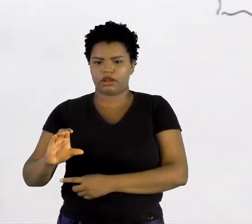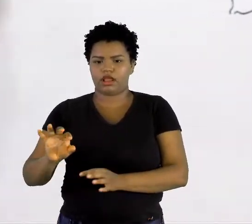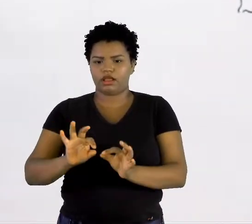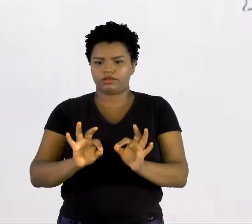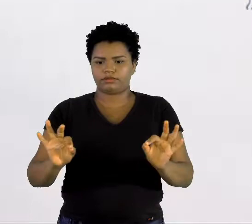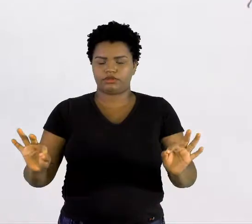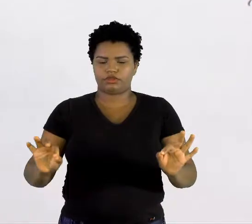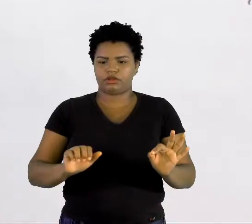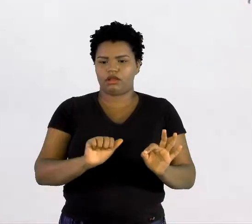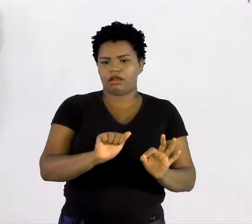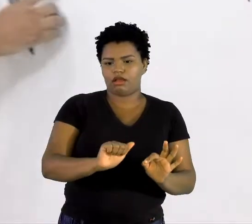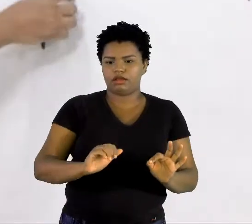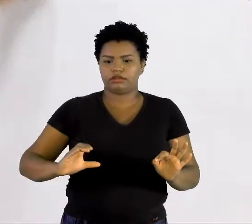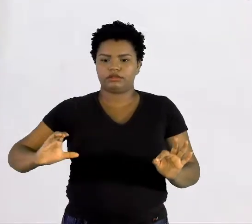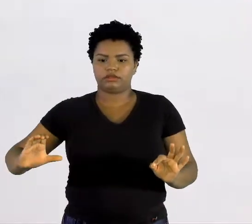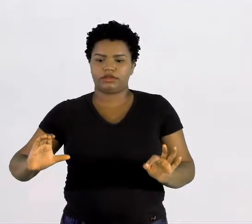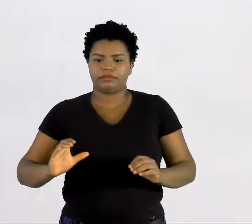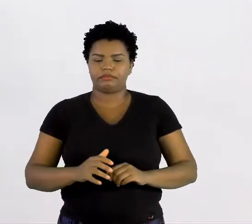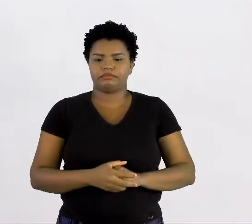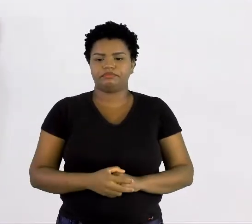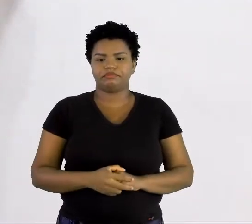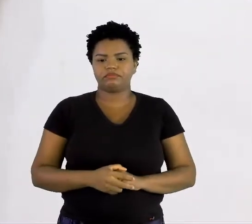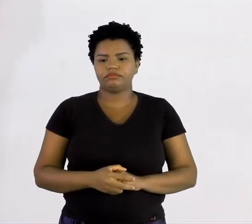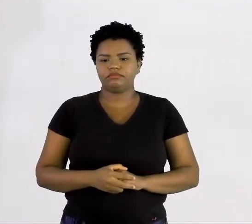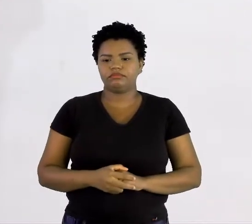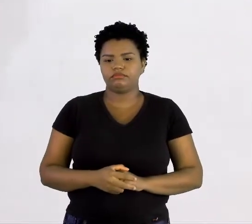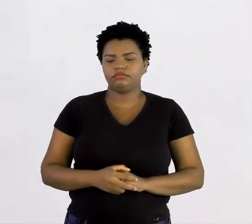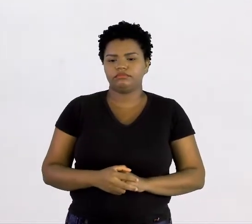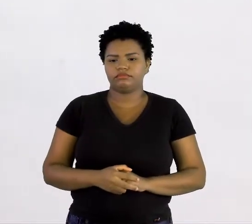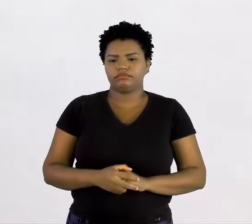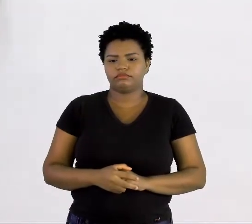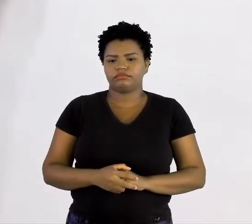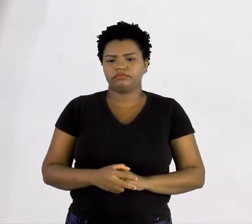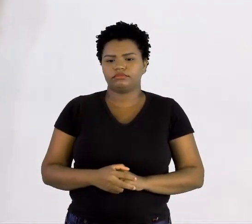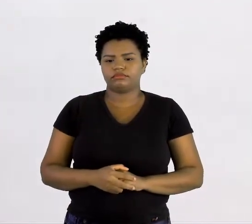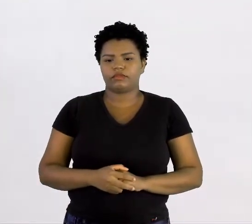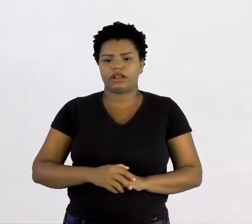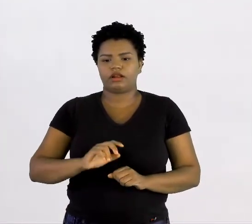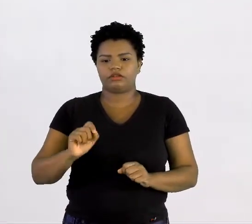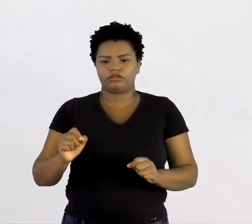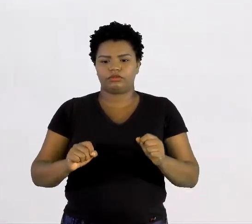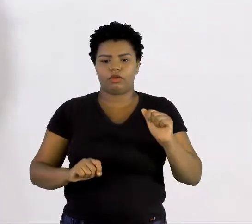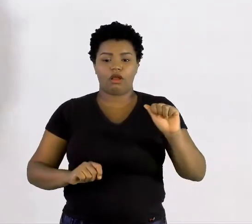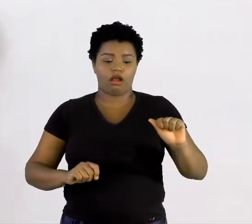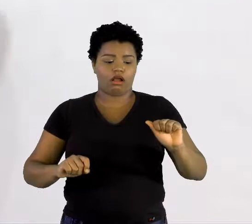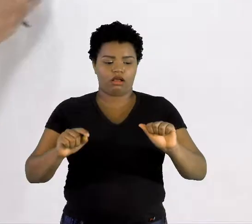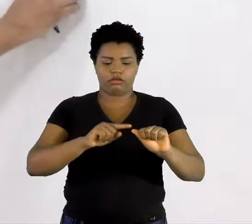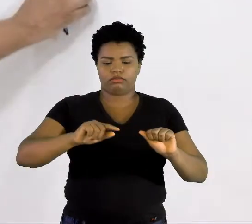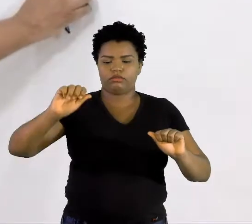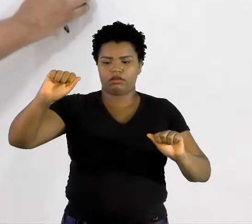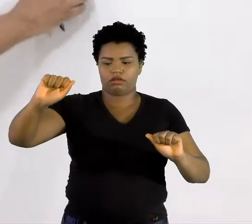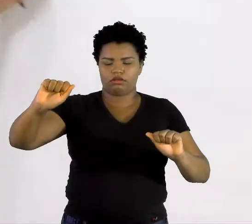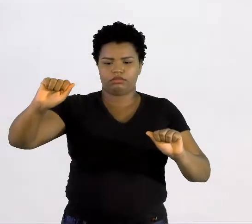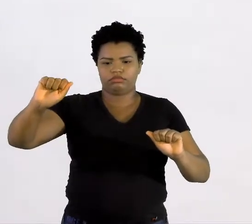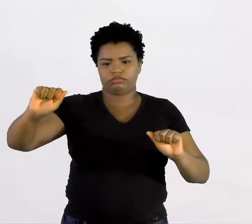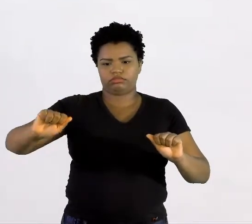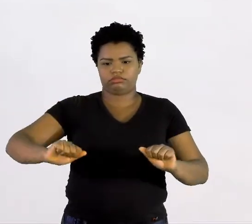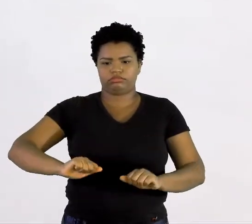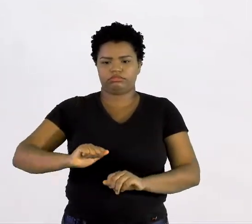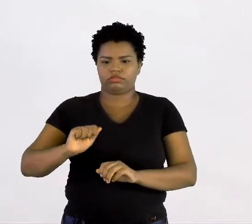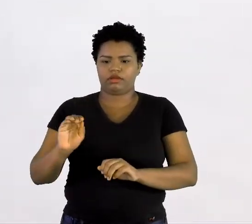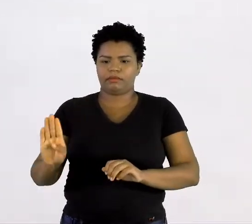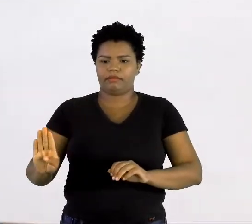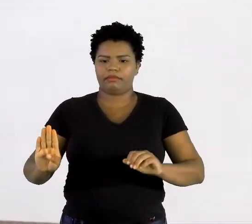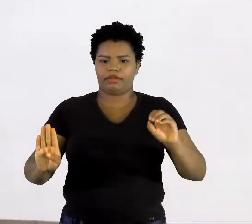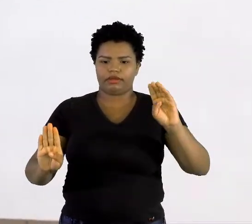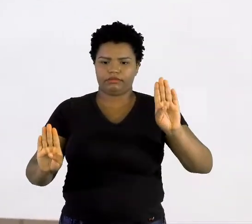triângulo ABC, A, B e C, chamou a reta oposta de A de Azinho, oposta de B de 10 e a